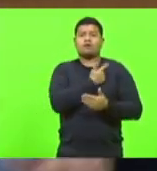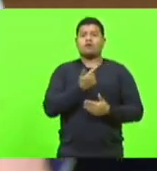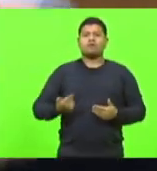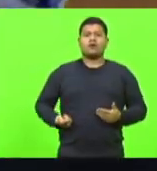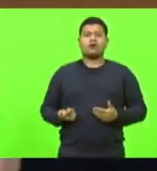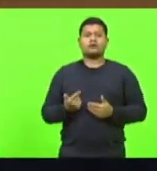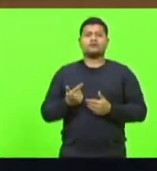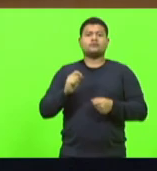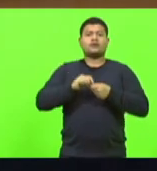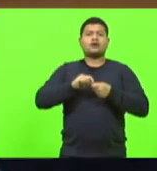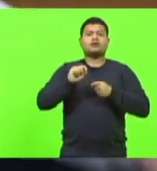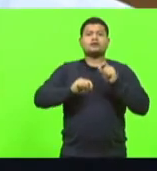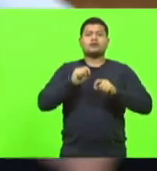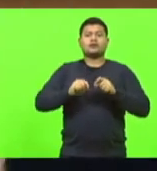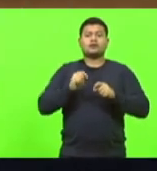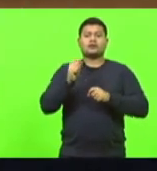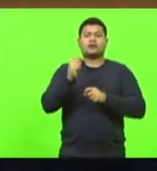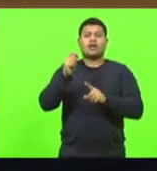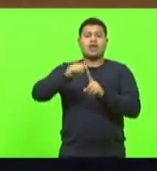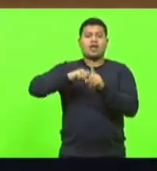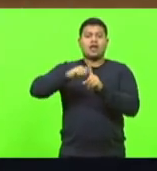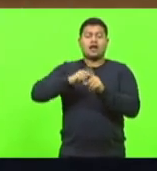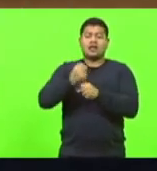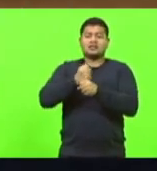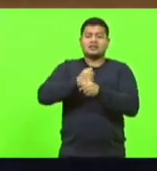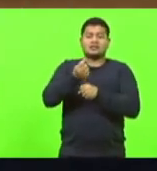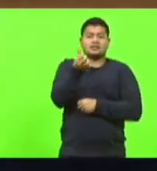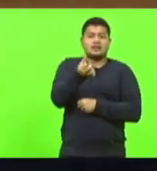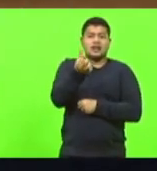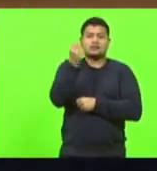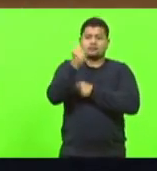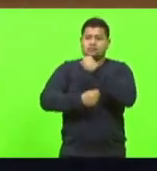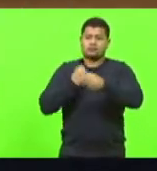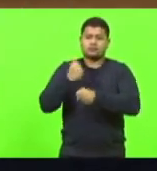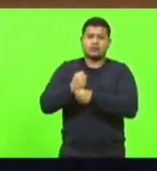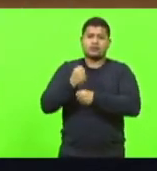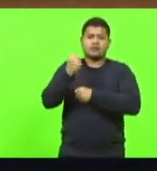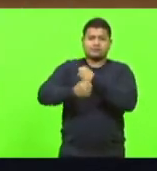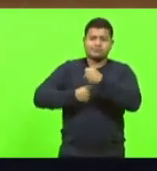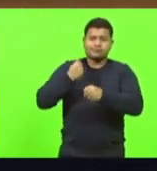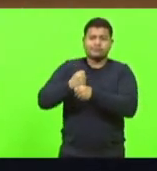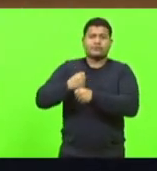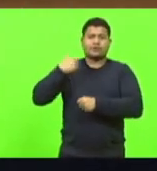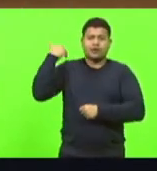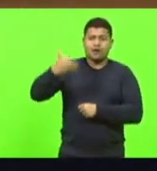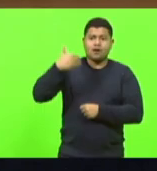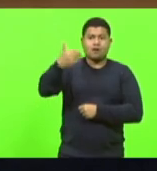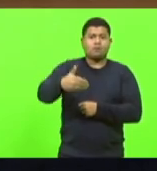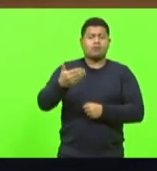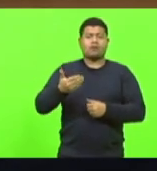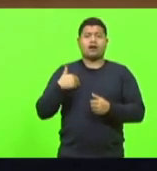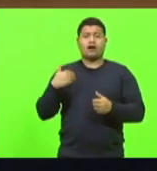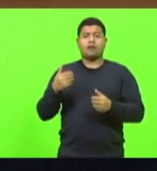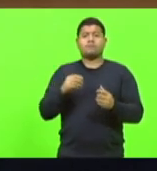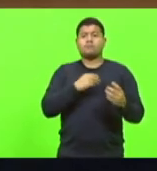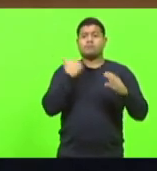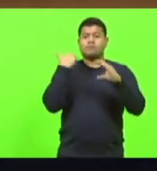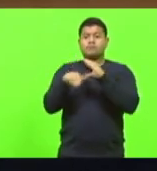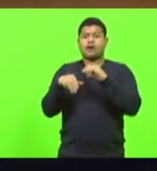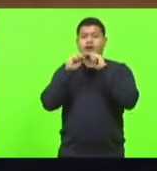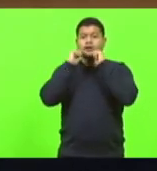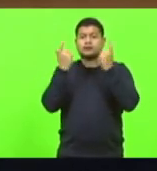eles a cada 6 anos manda para cá uma reforma que tira direito do trabalhador a cada seis anos